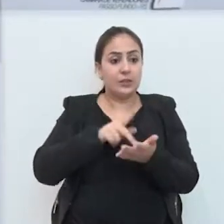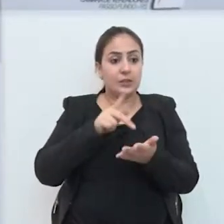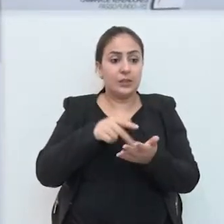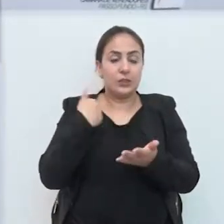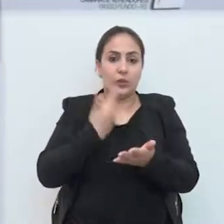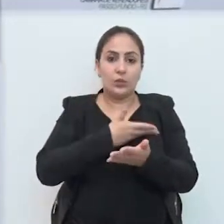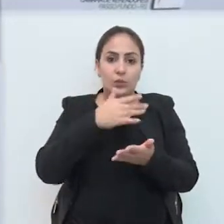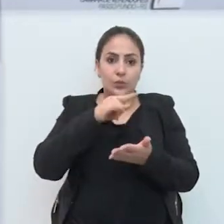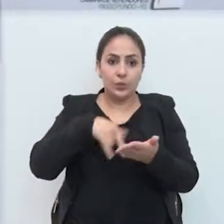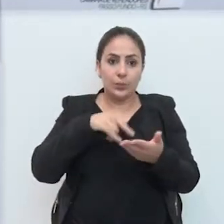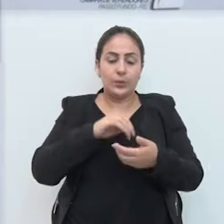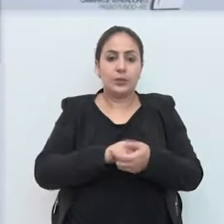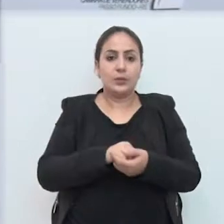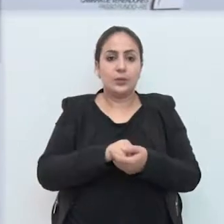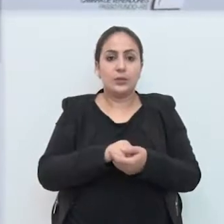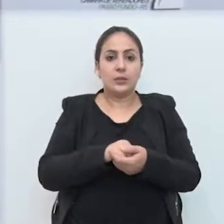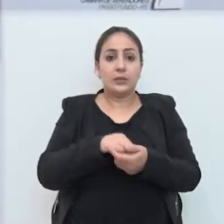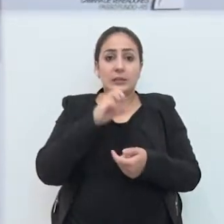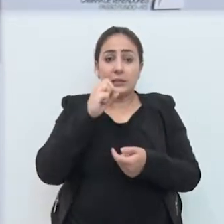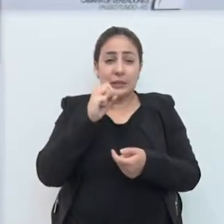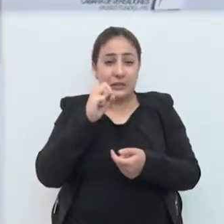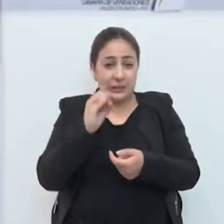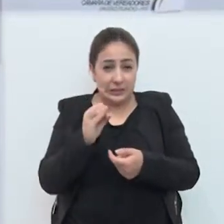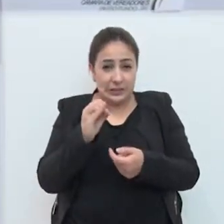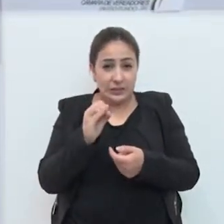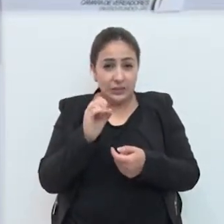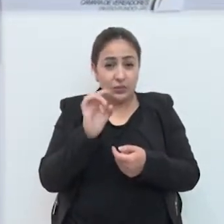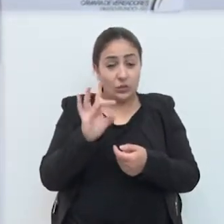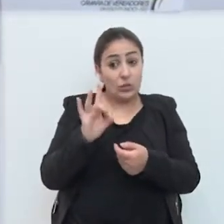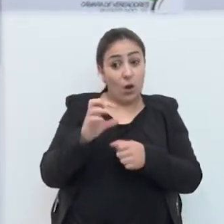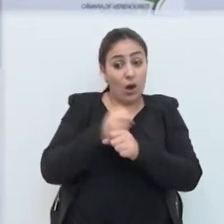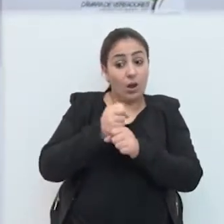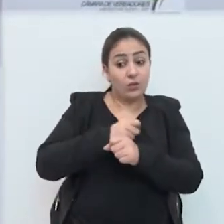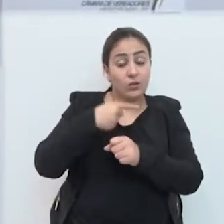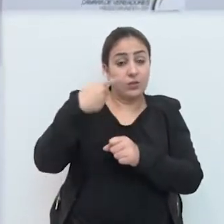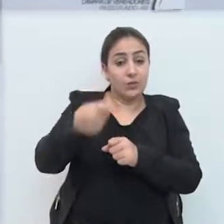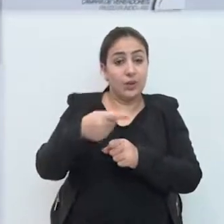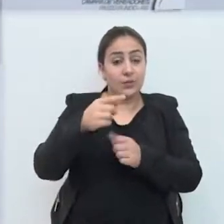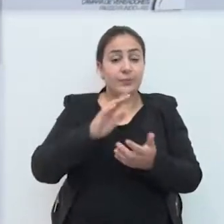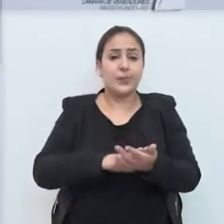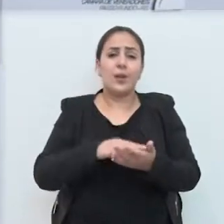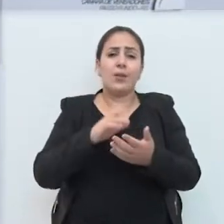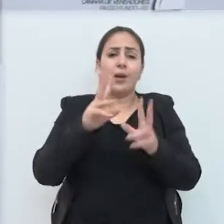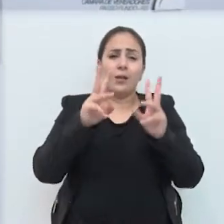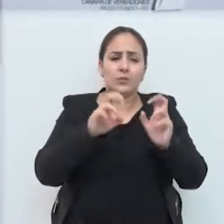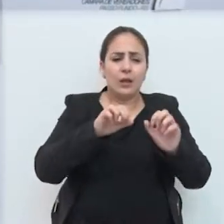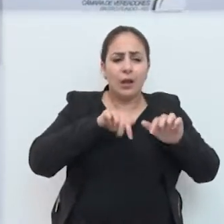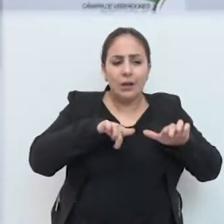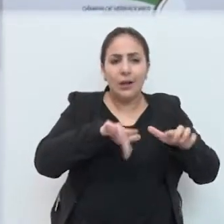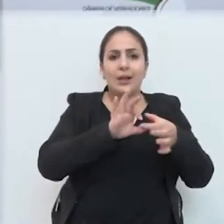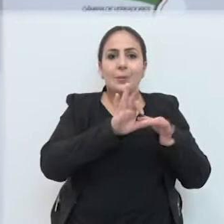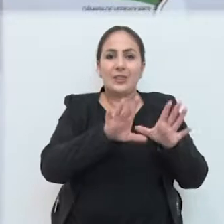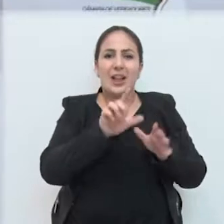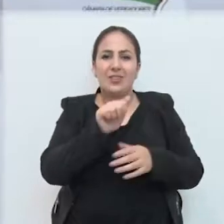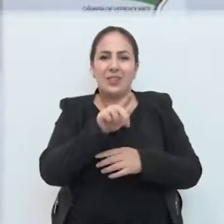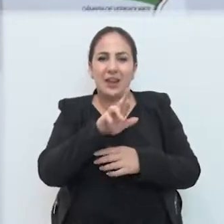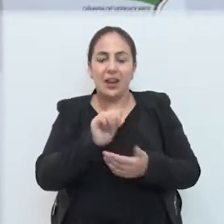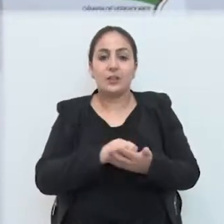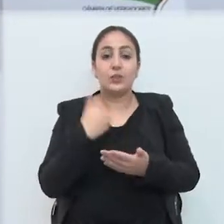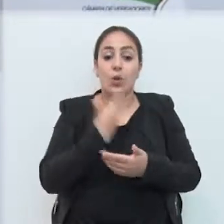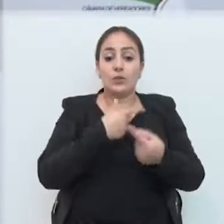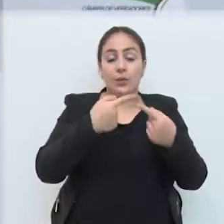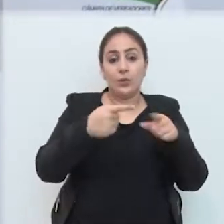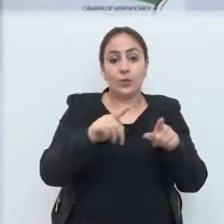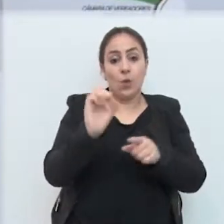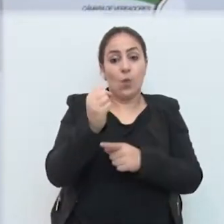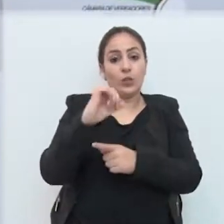verdade, a nossa documentação, porque se deixasse só para o próximo ano, então, com a questão de alvará, nós estamos inaugurando a escola